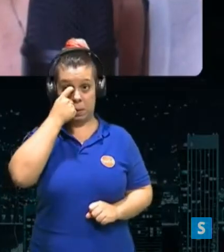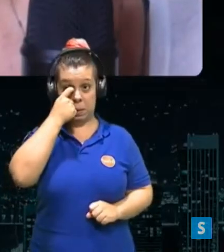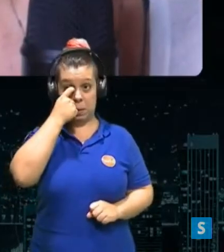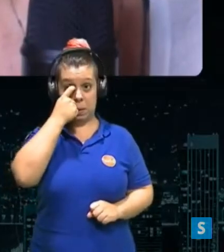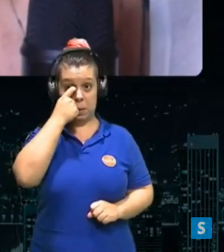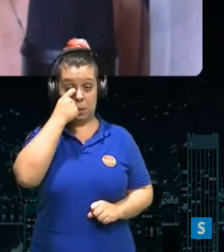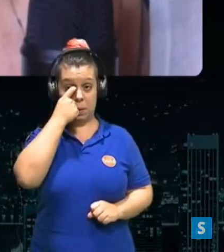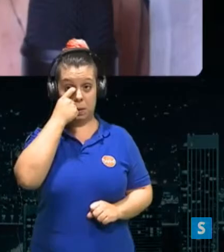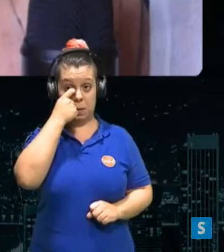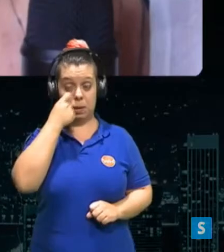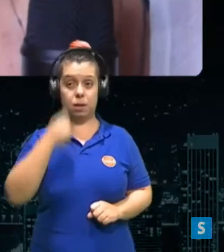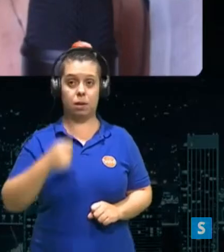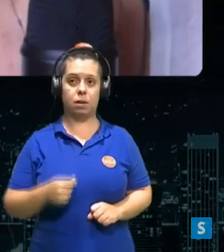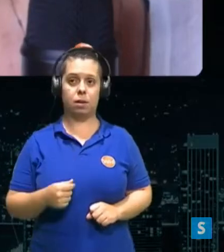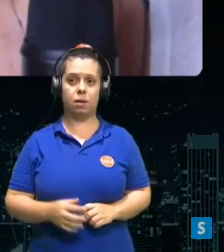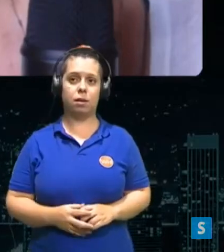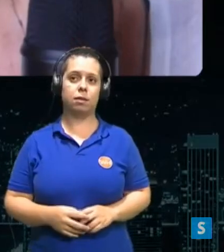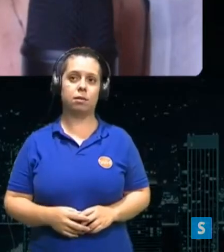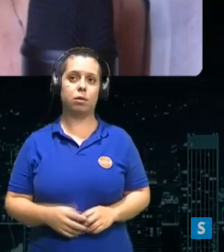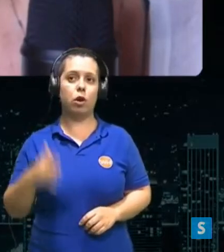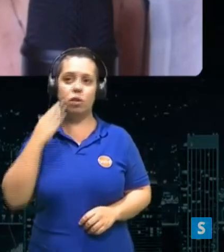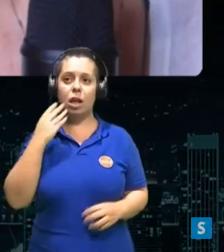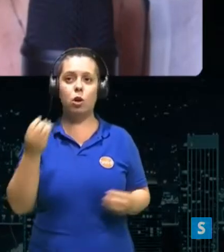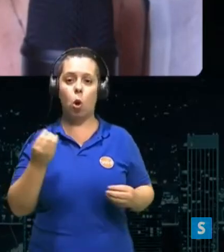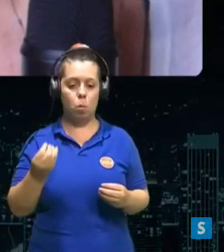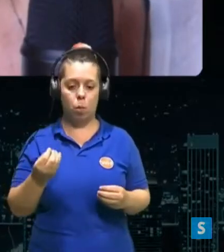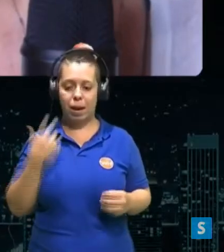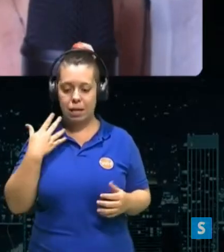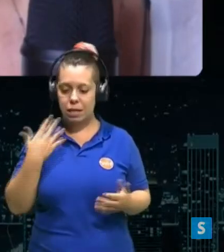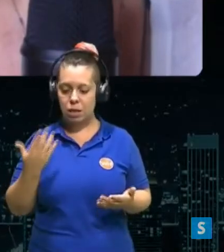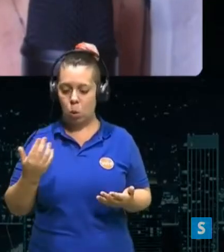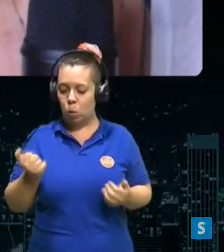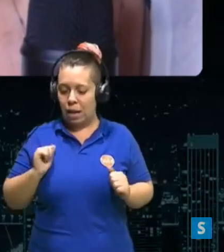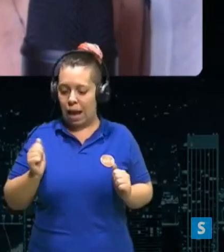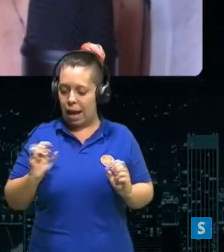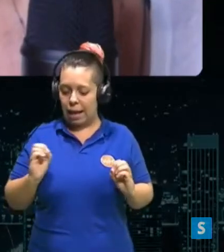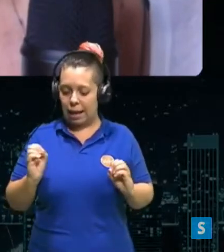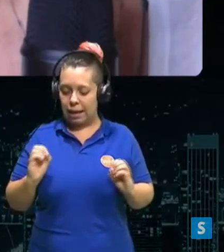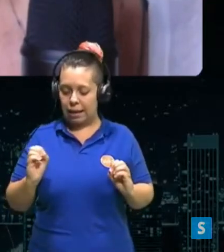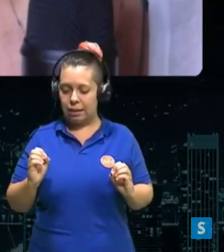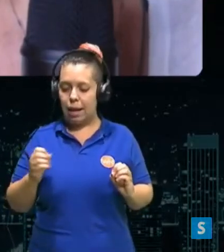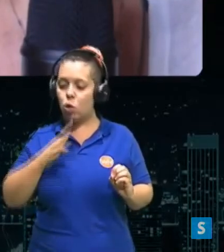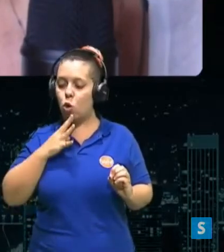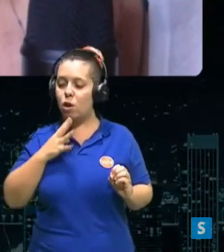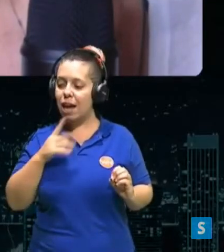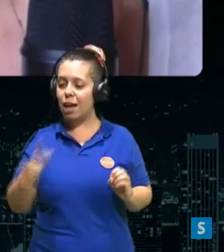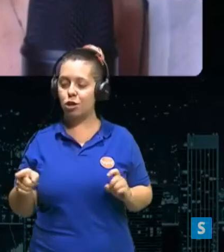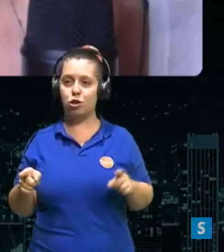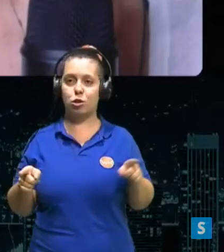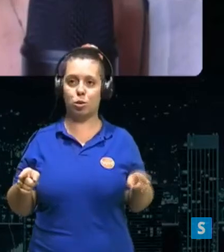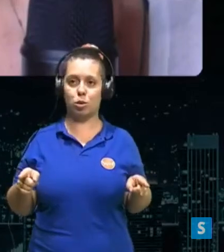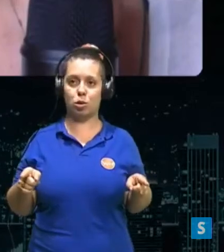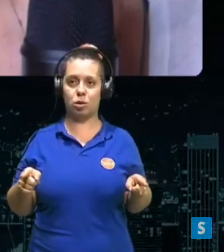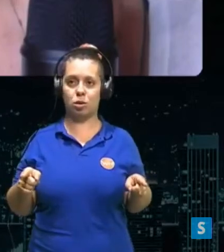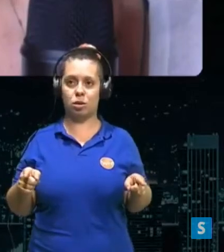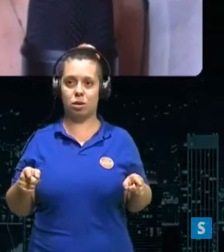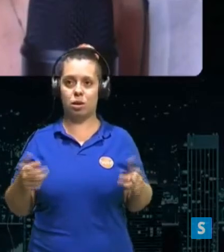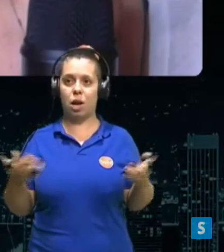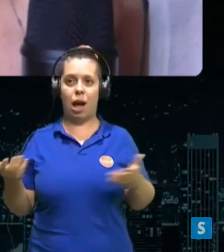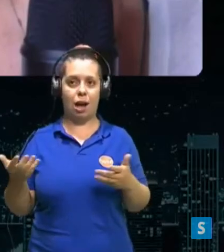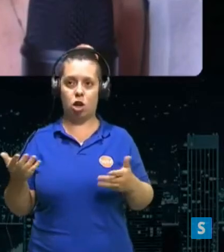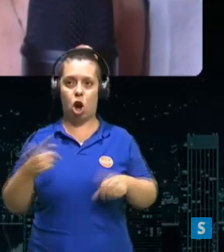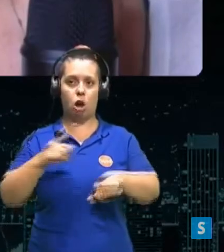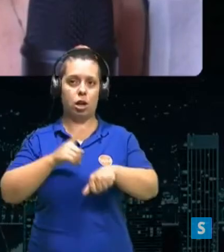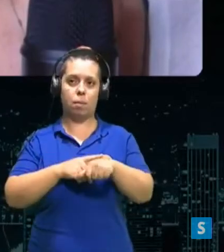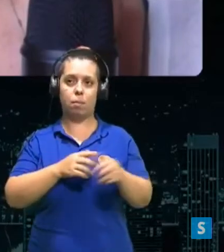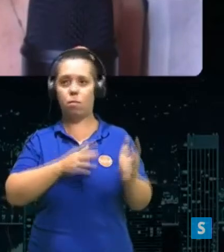veio do nada que não tem as vantagens então eu conheço dos dois lados eu tô no outro nível agora da minha